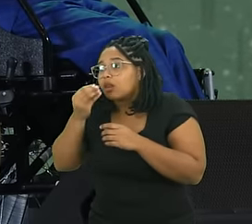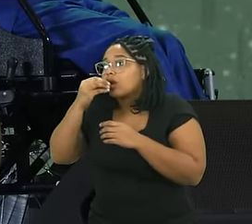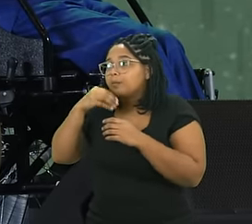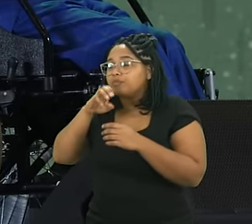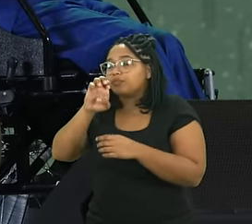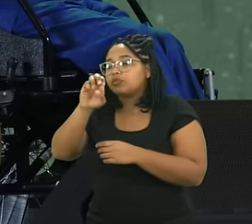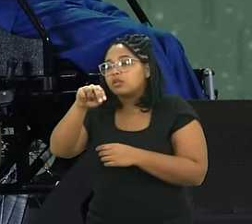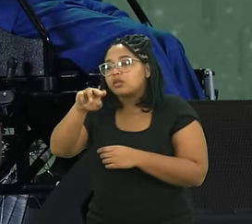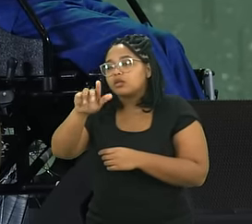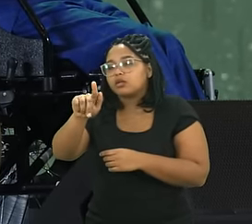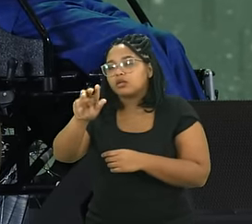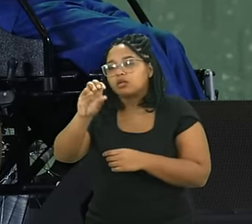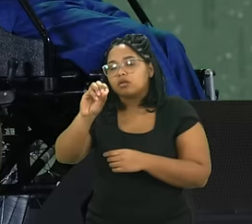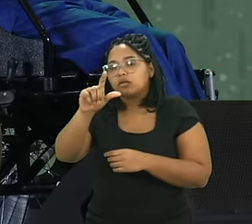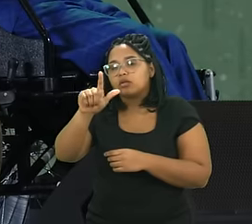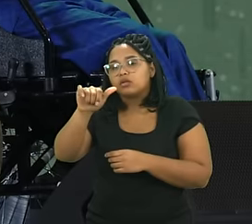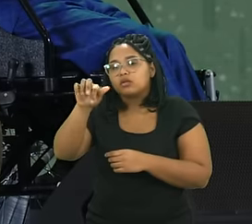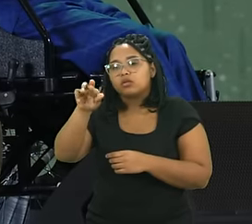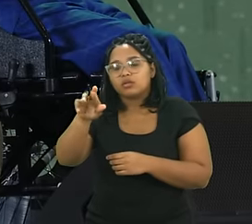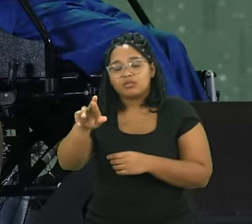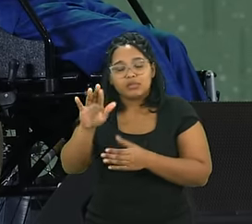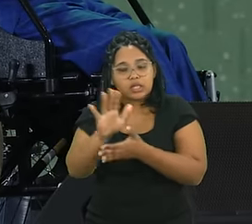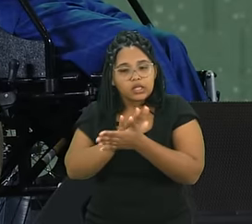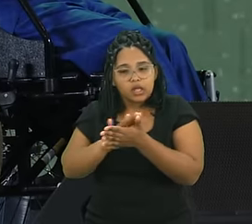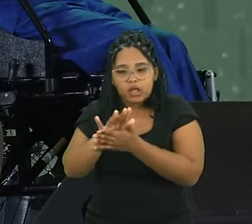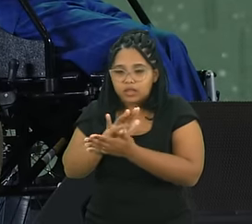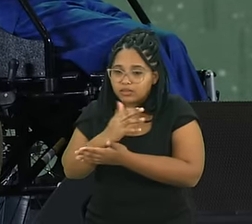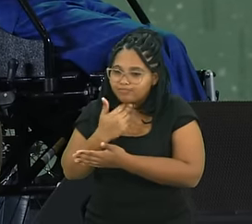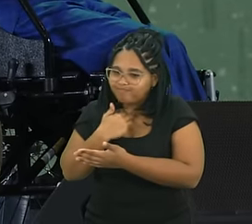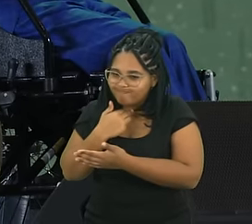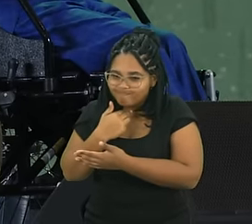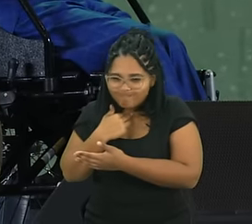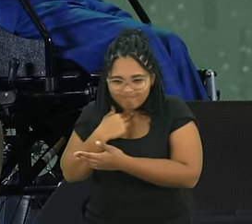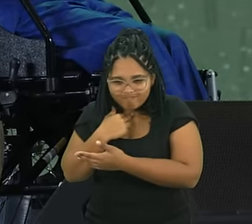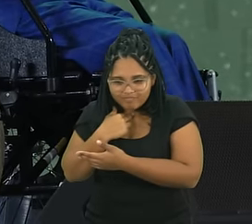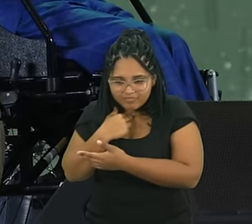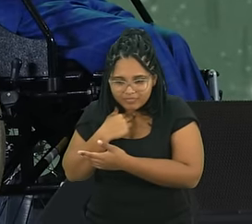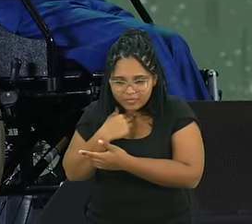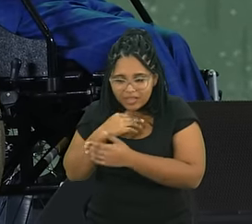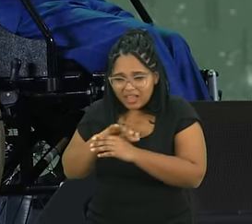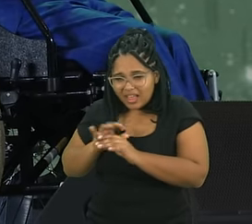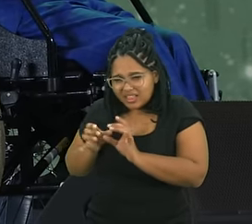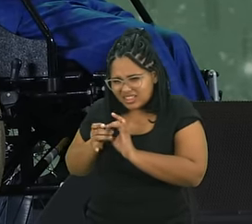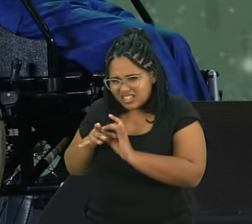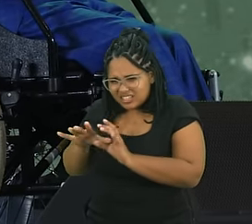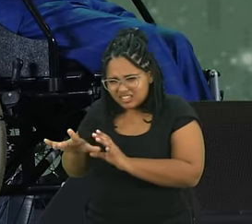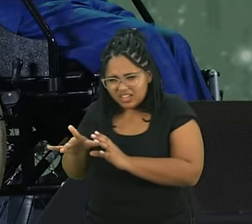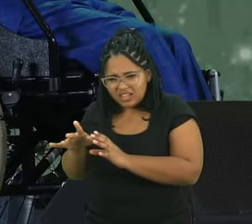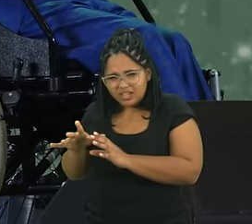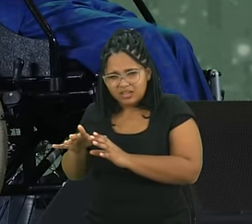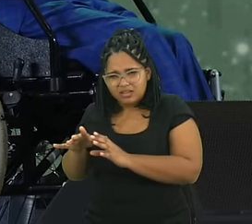mais. Vamos fazer o seguinte: vamos deixar o Lorival descansar.